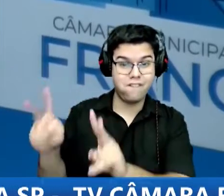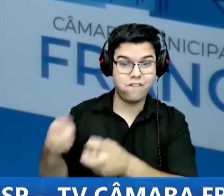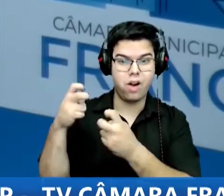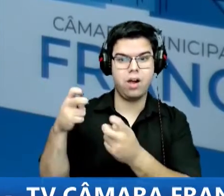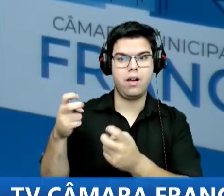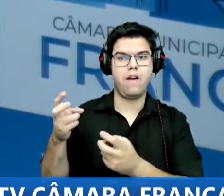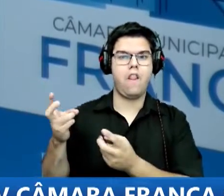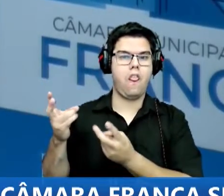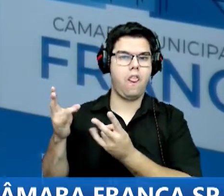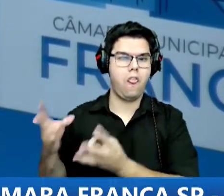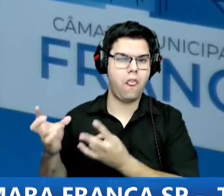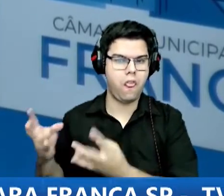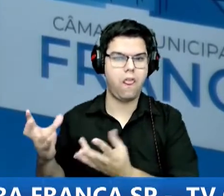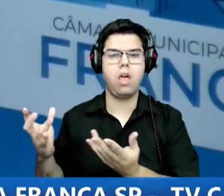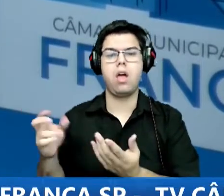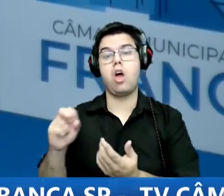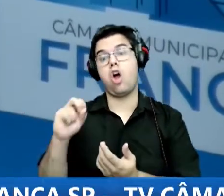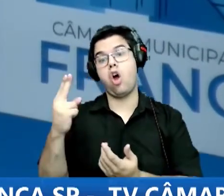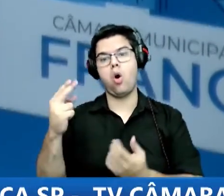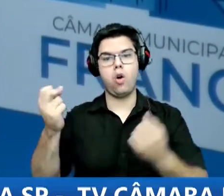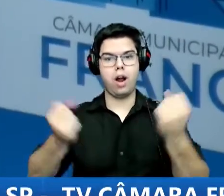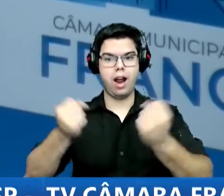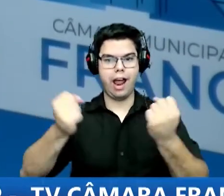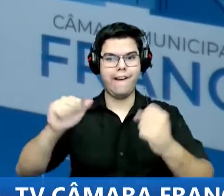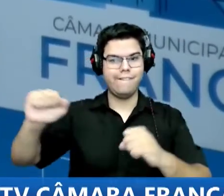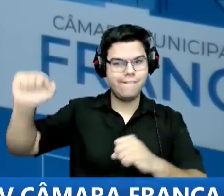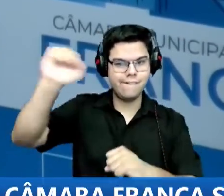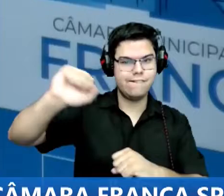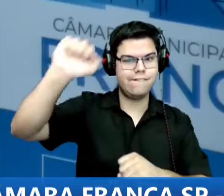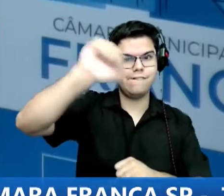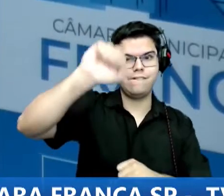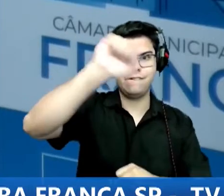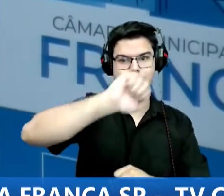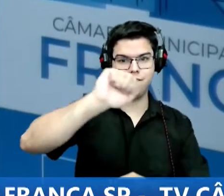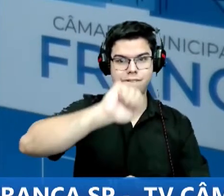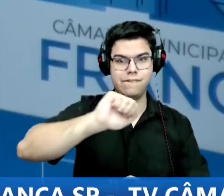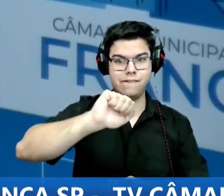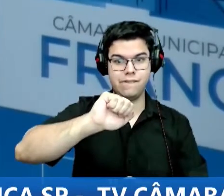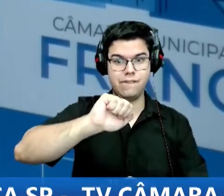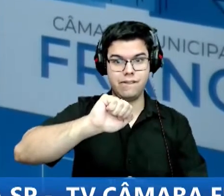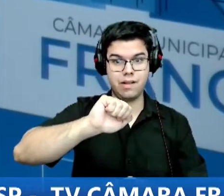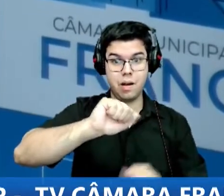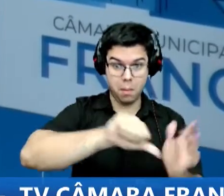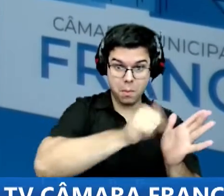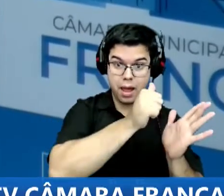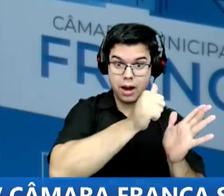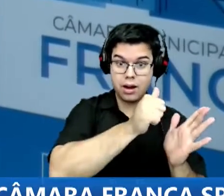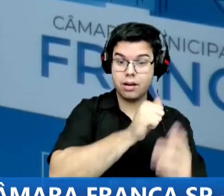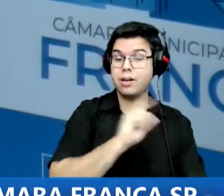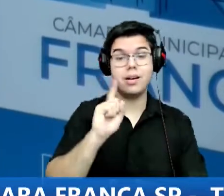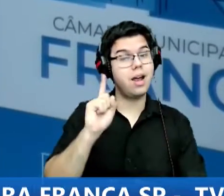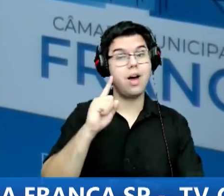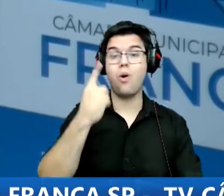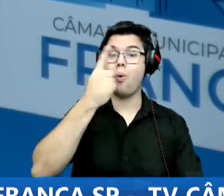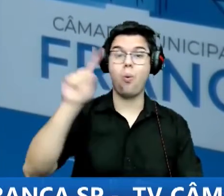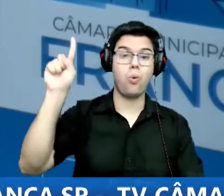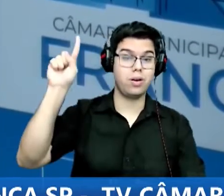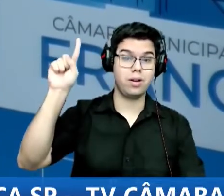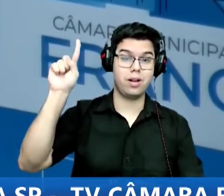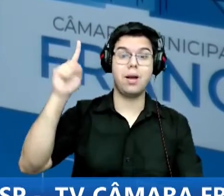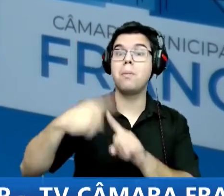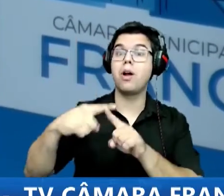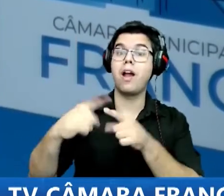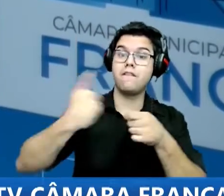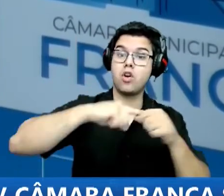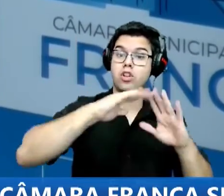semáforos, ela é a primeira? Não, ela é a única, porque ele não consegue voltar para a escola, se qualificar. E,